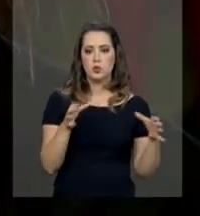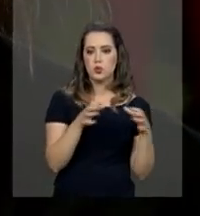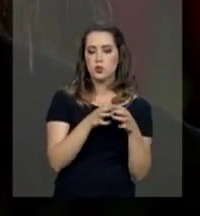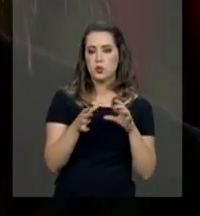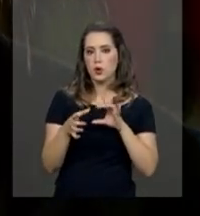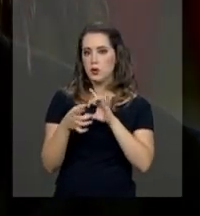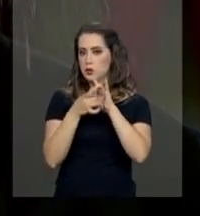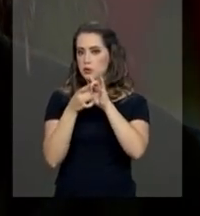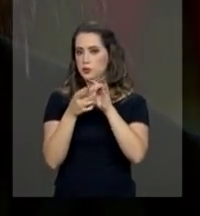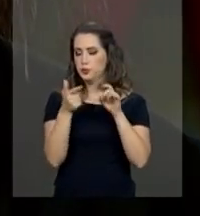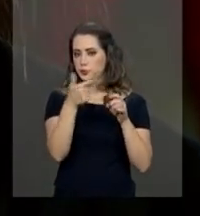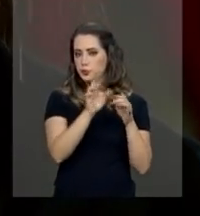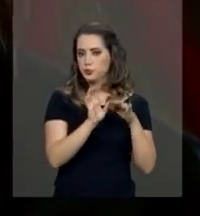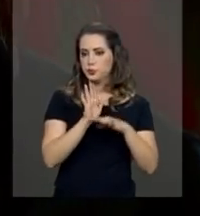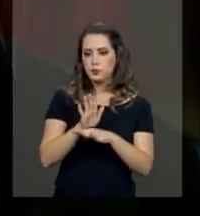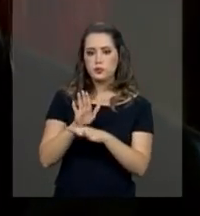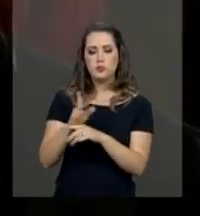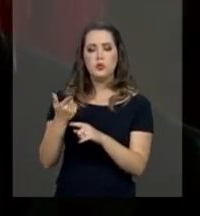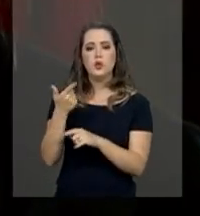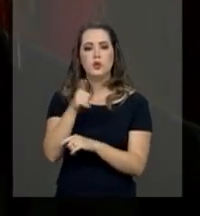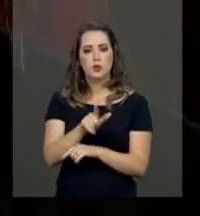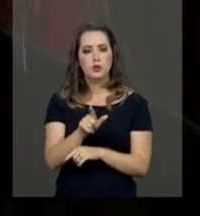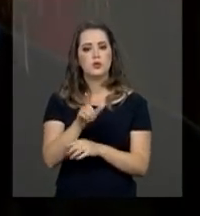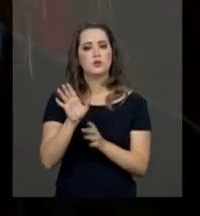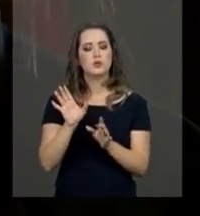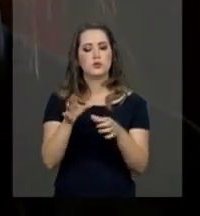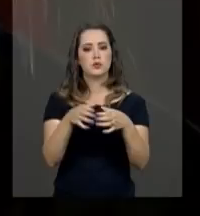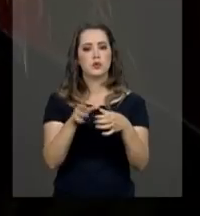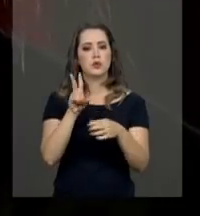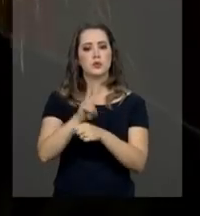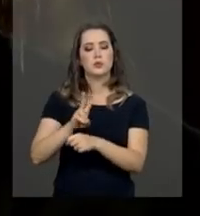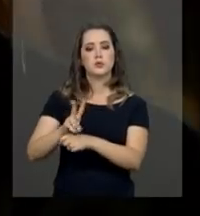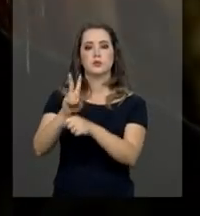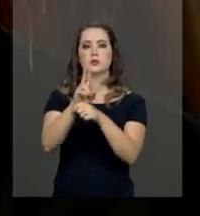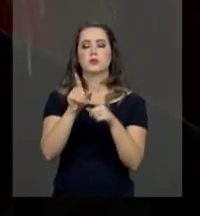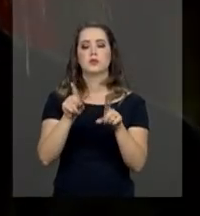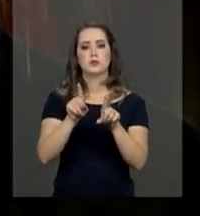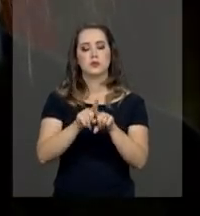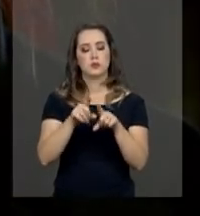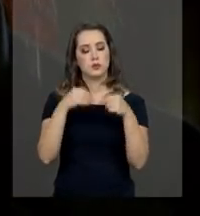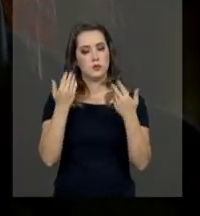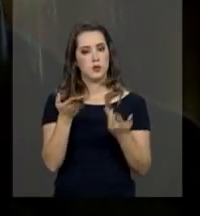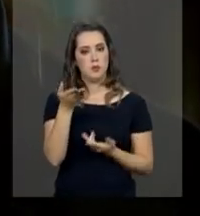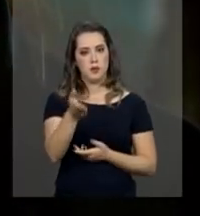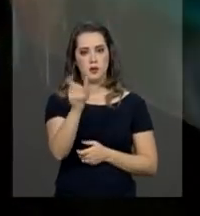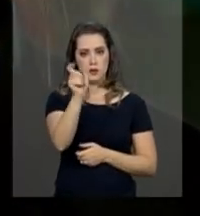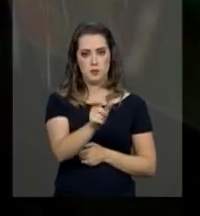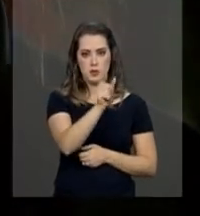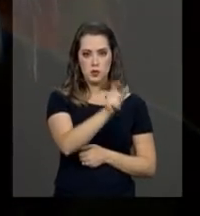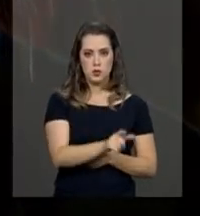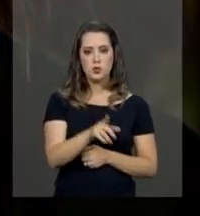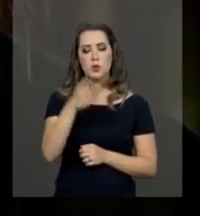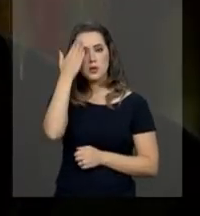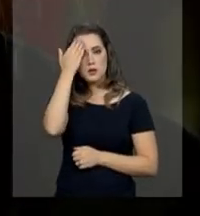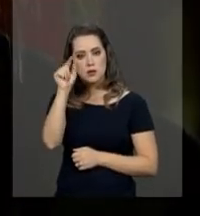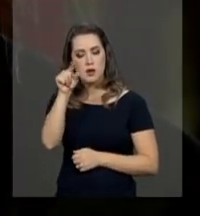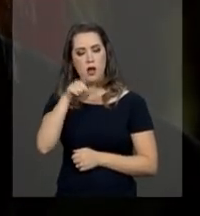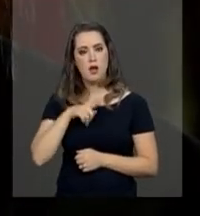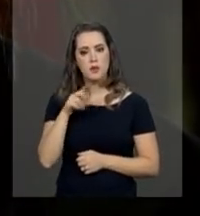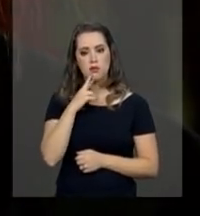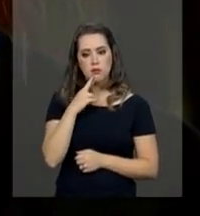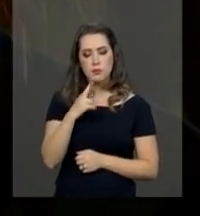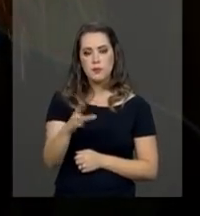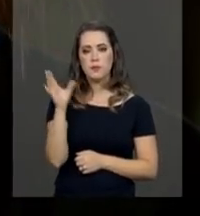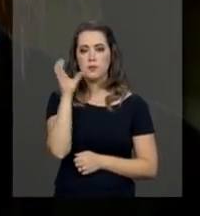aqui de alguns que já referi, outros da rede local de proteção para que esses casos sejam sinalizados e haja uma